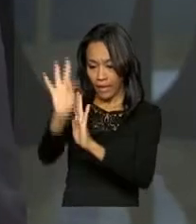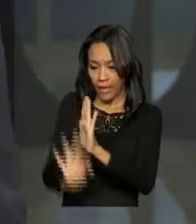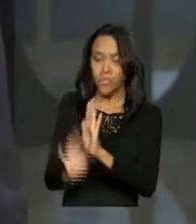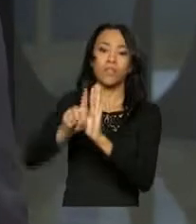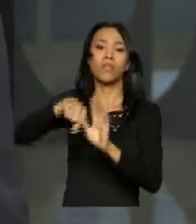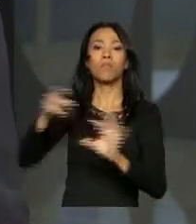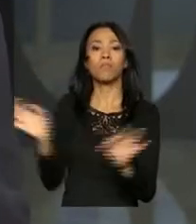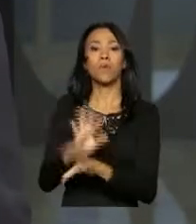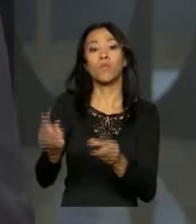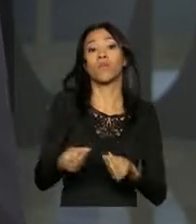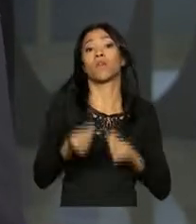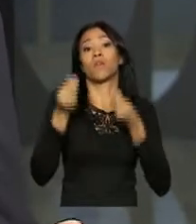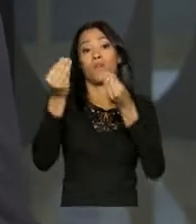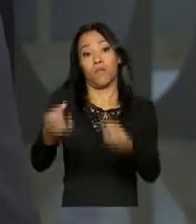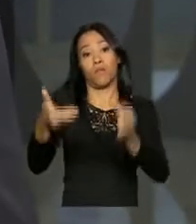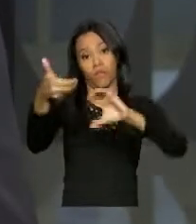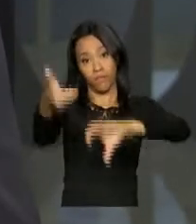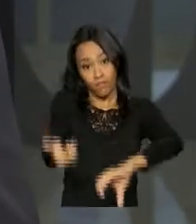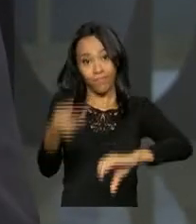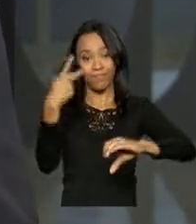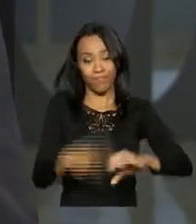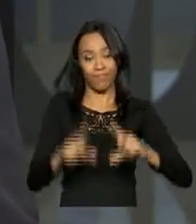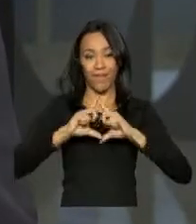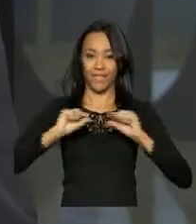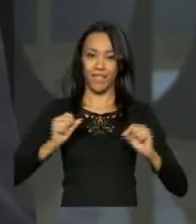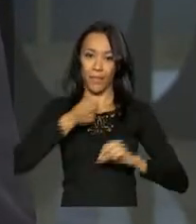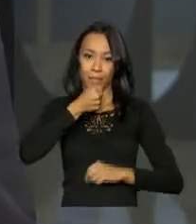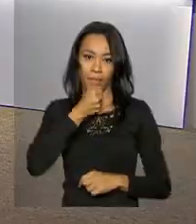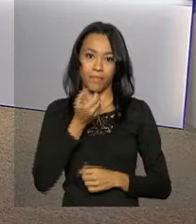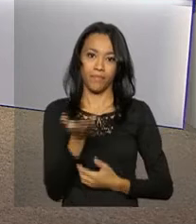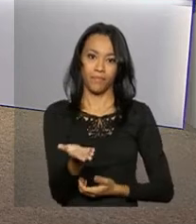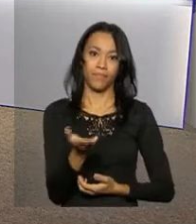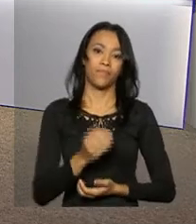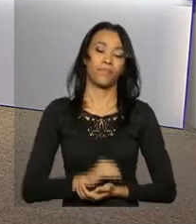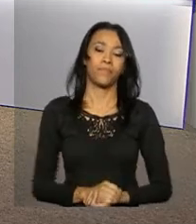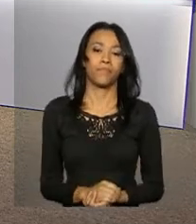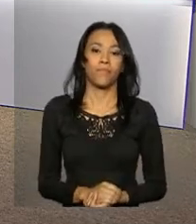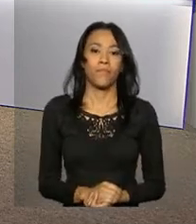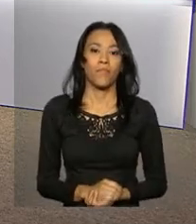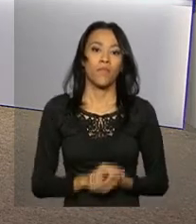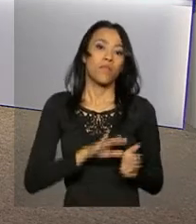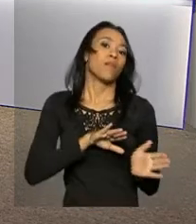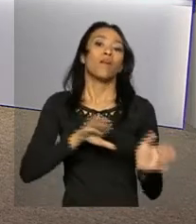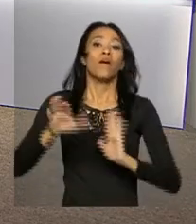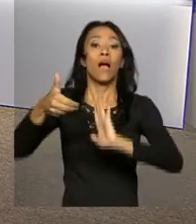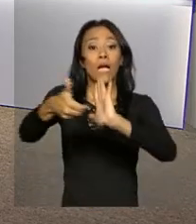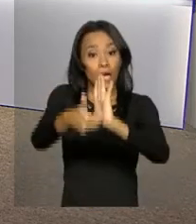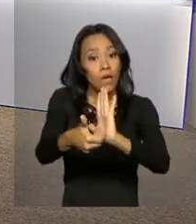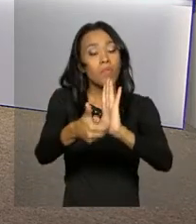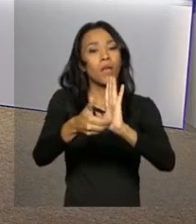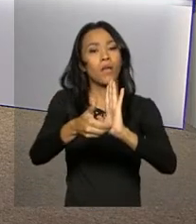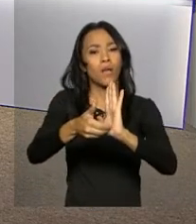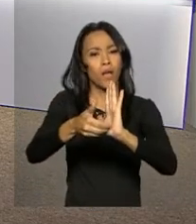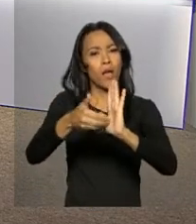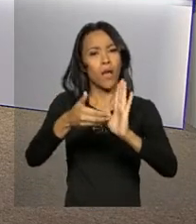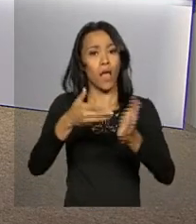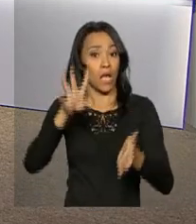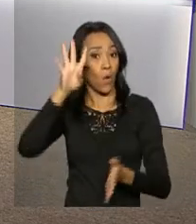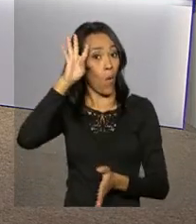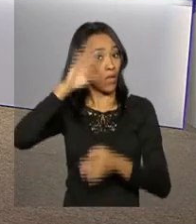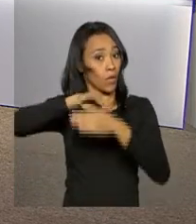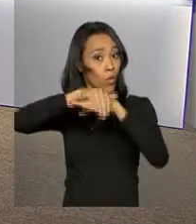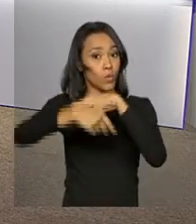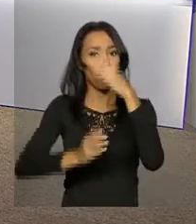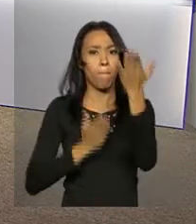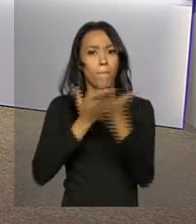congresso nacional de brasília paulo la sálvia a câmara dos deputados aprovou na noite desta quarta feira